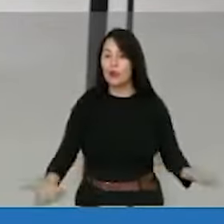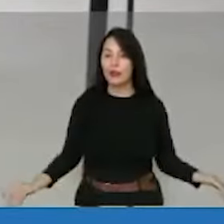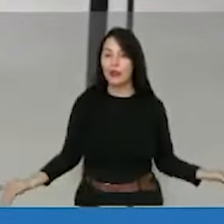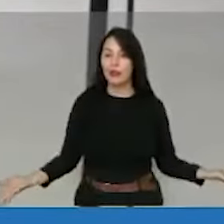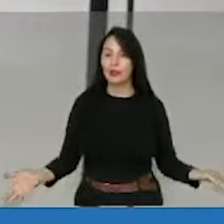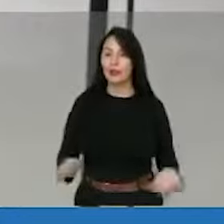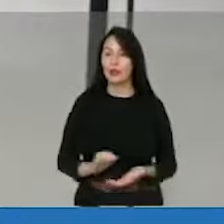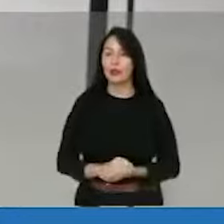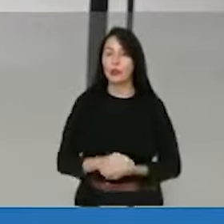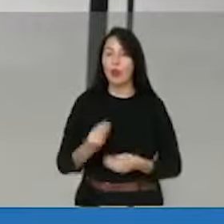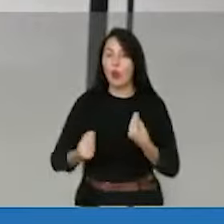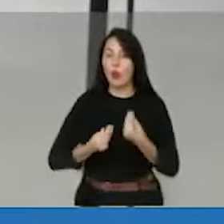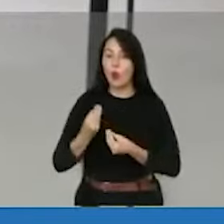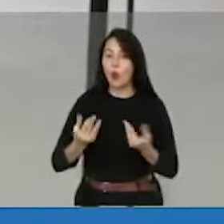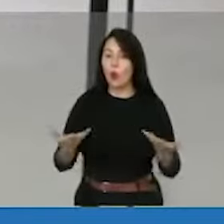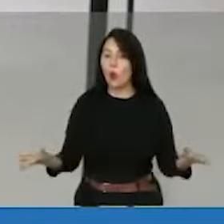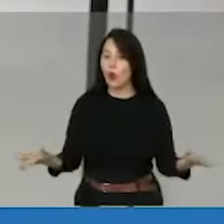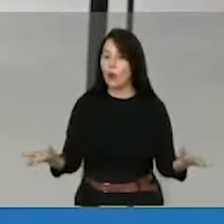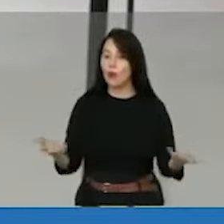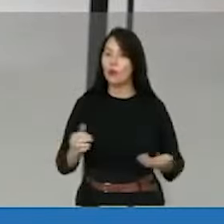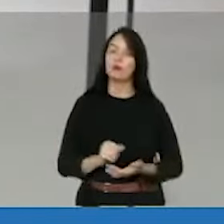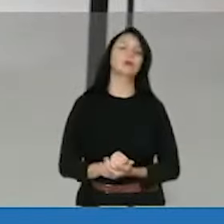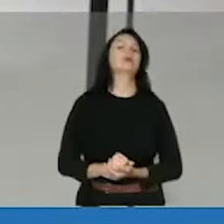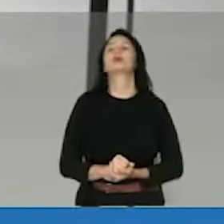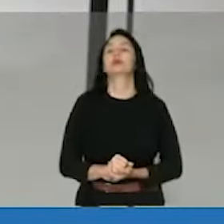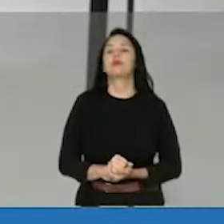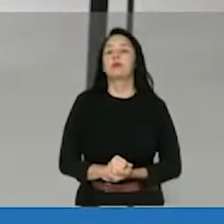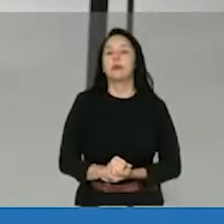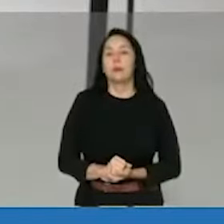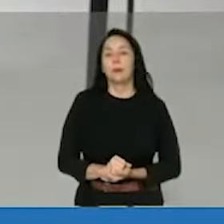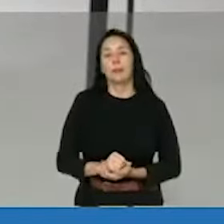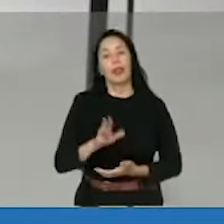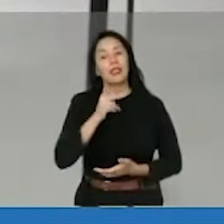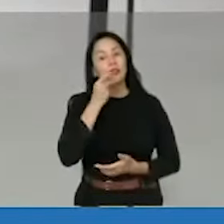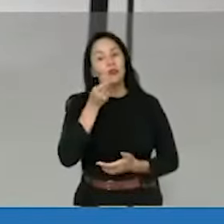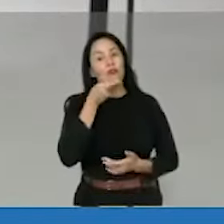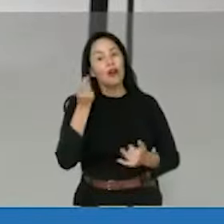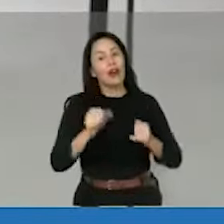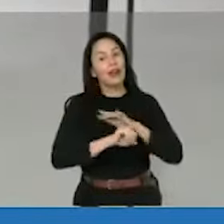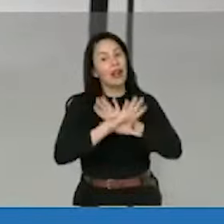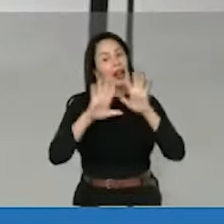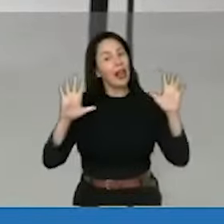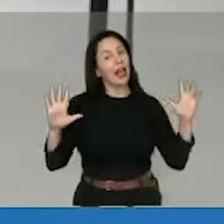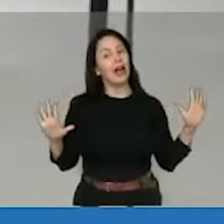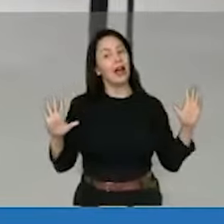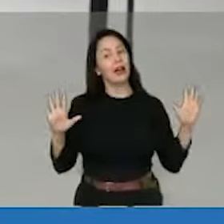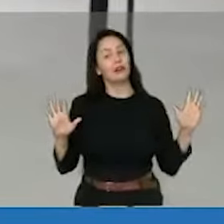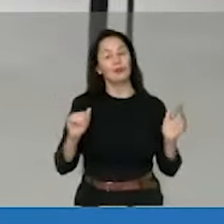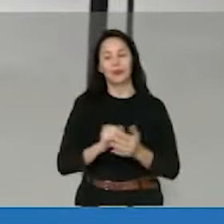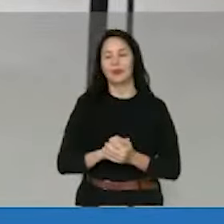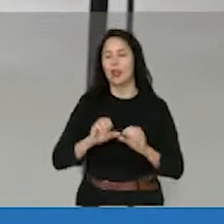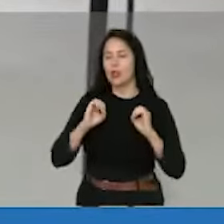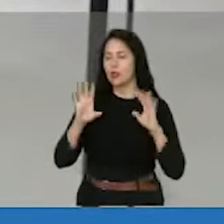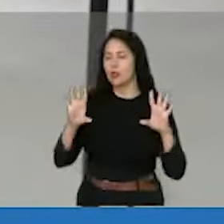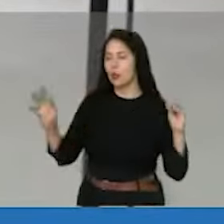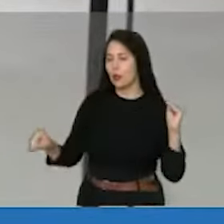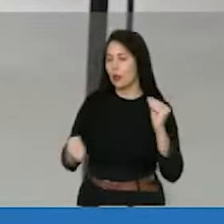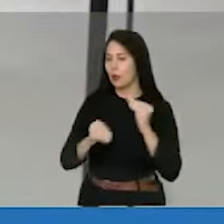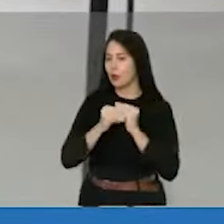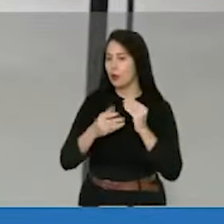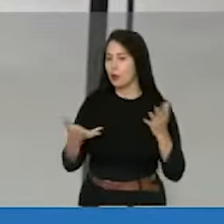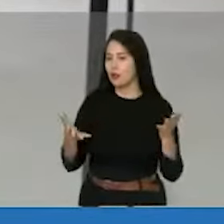condições que estavam postas desde maio. Eles não dizem isso. Aliás, é bom lembrar, e apenas para concluir, presidente, se me permite,